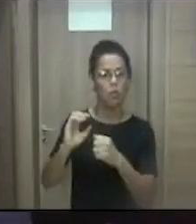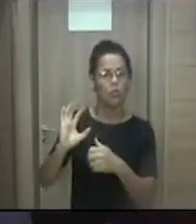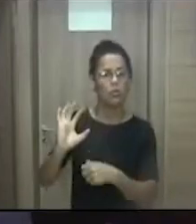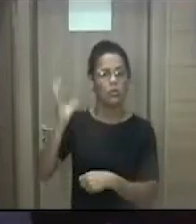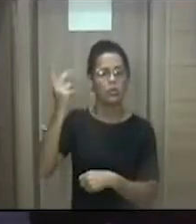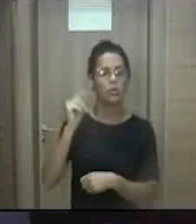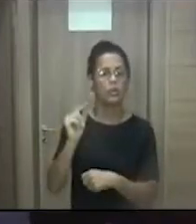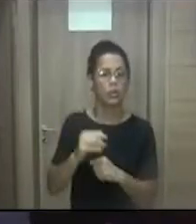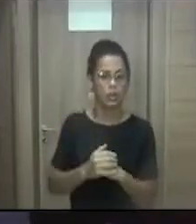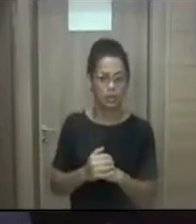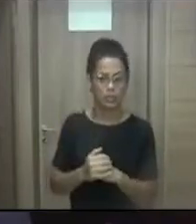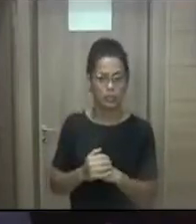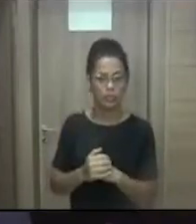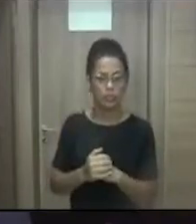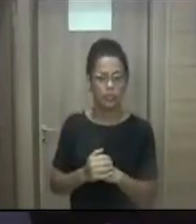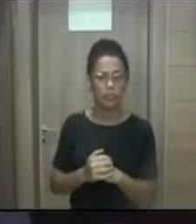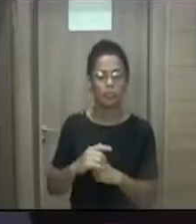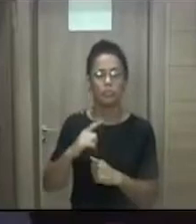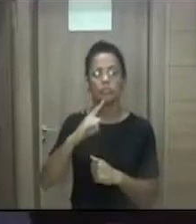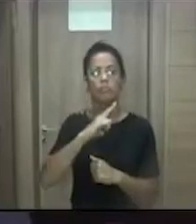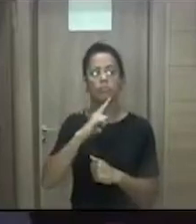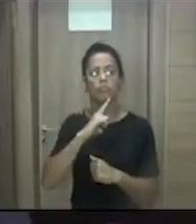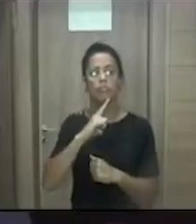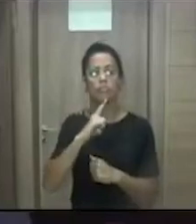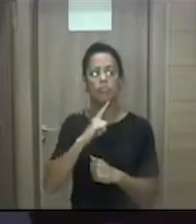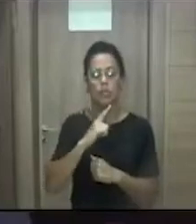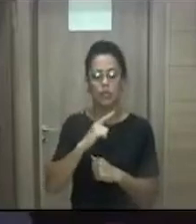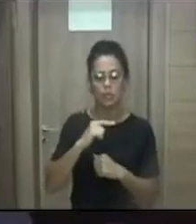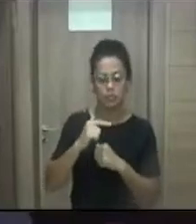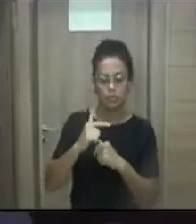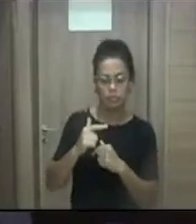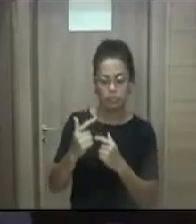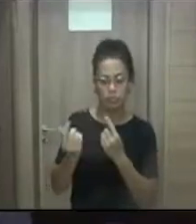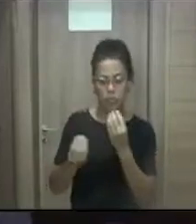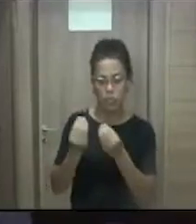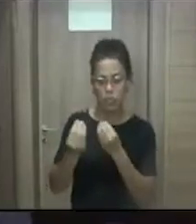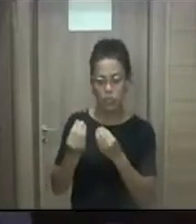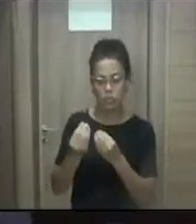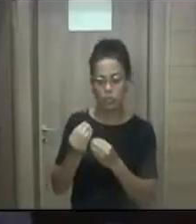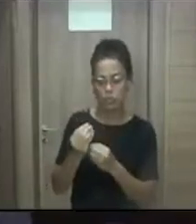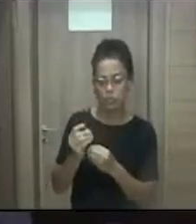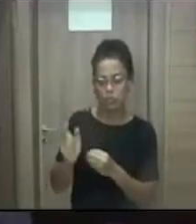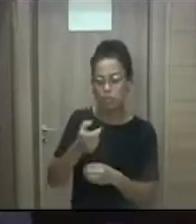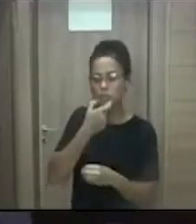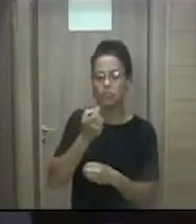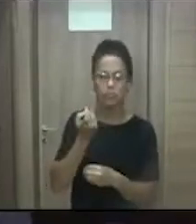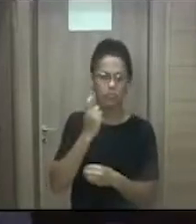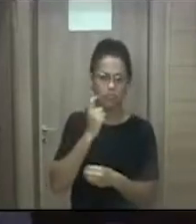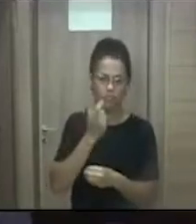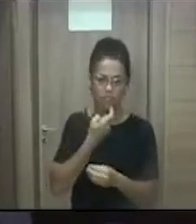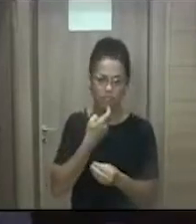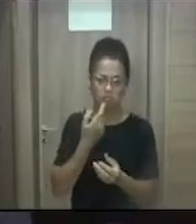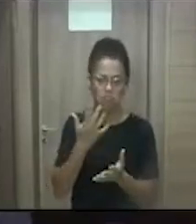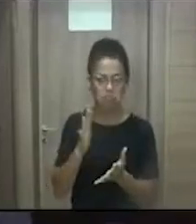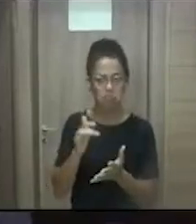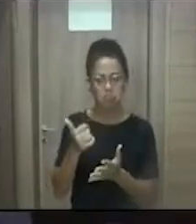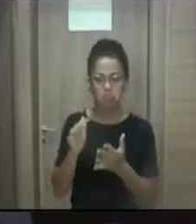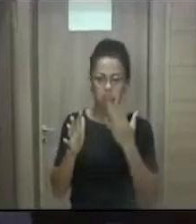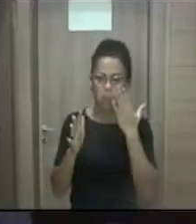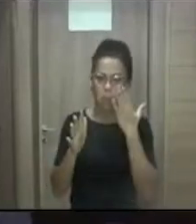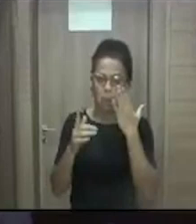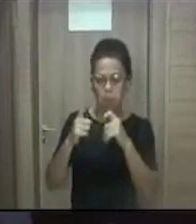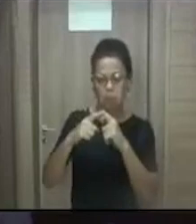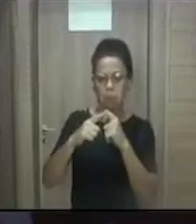apontou, ela então produz um mercado aí de interessados na prótese, né? Provavelmente dentistas que